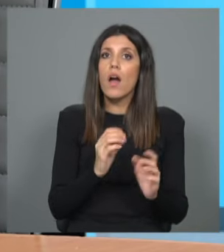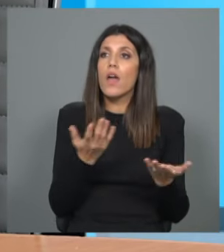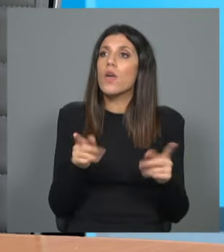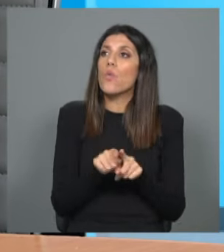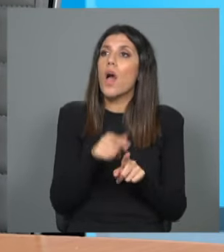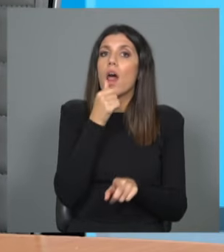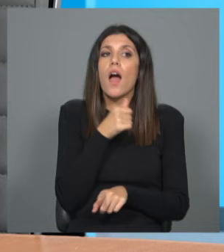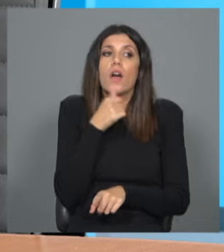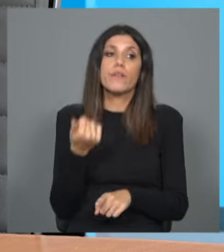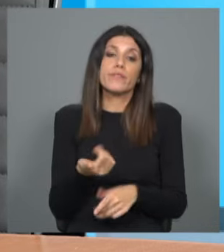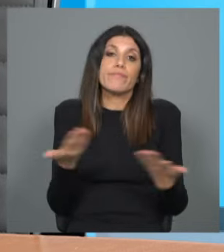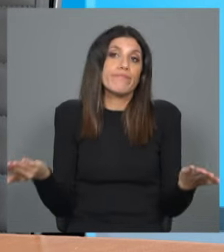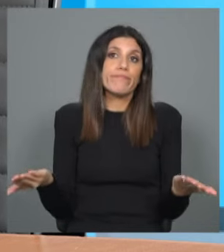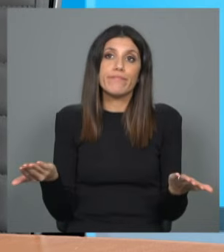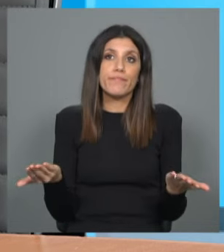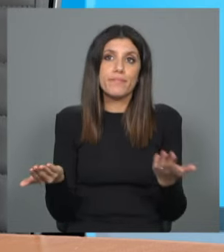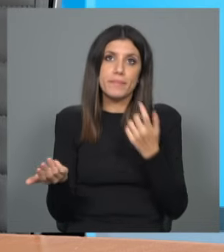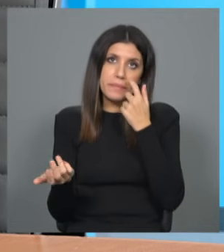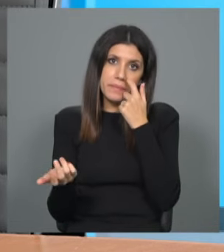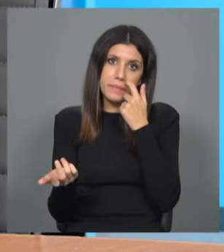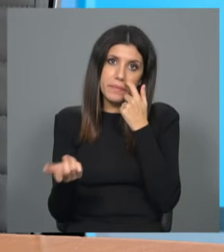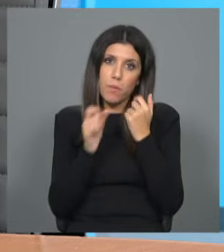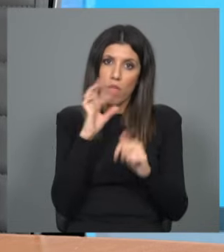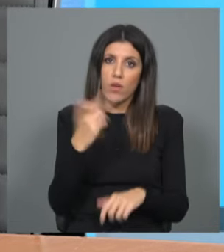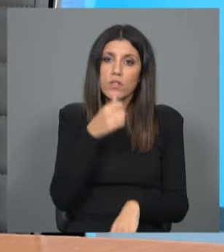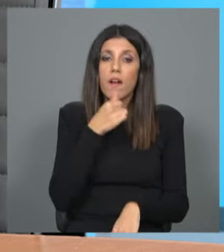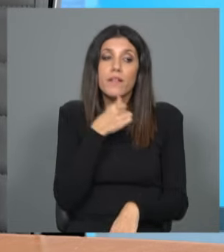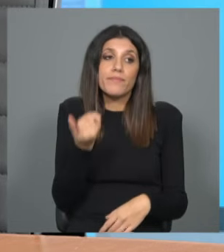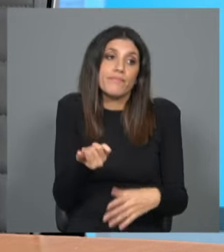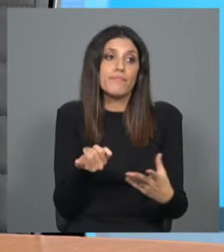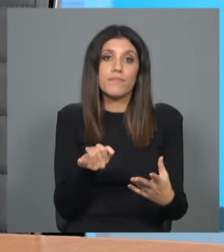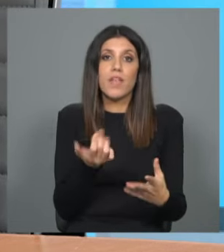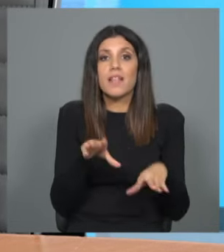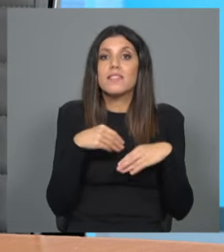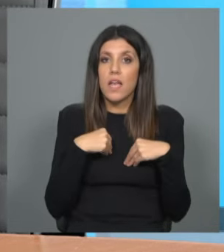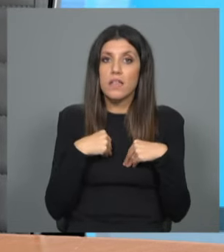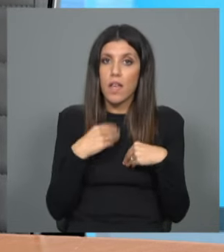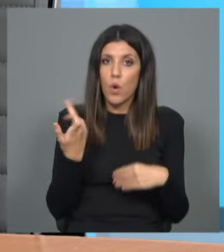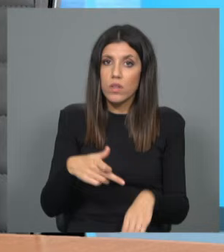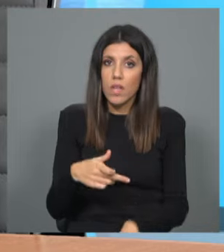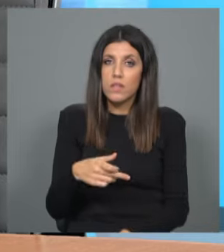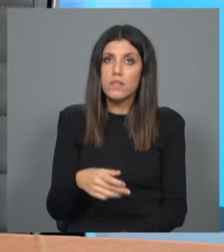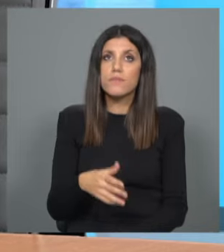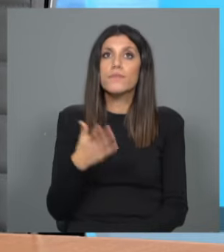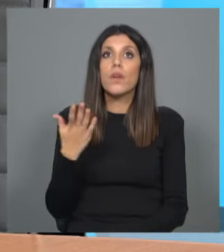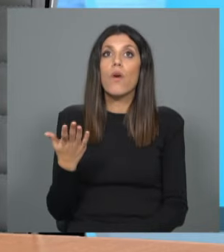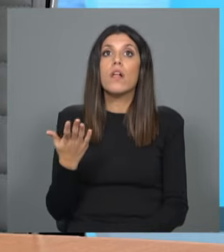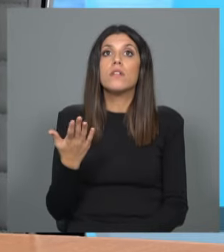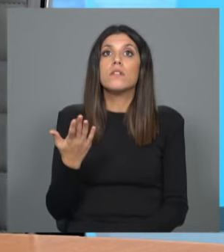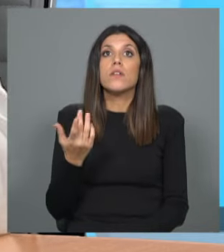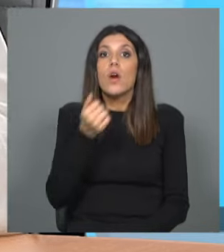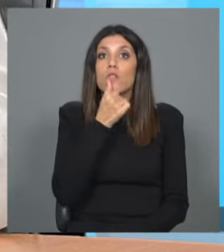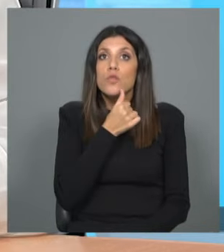que está a acontecer. É aquilo que acontece na realidade neste momento. É algo que nós temos que